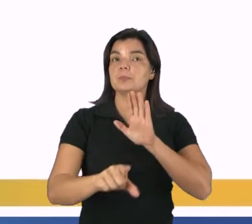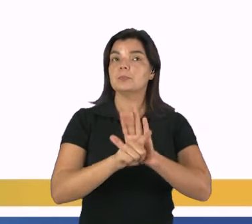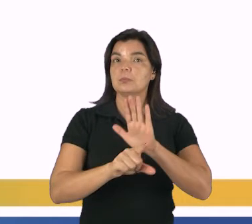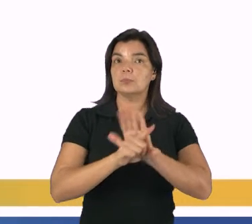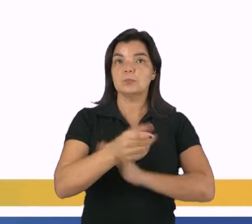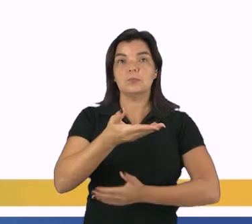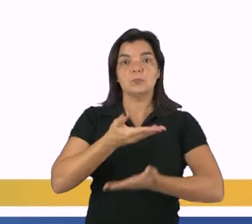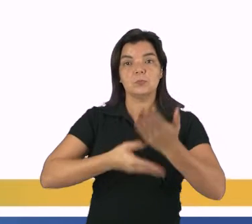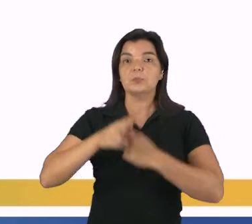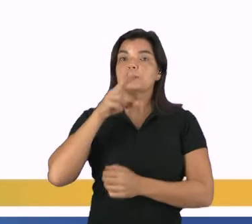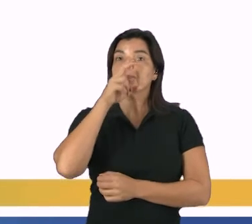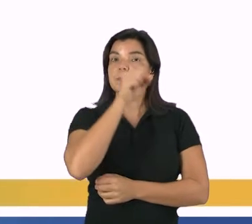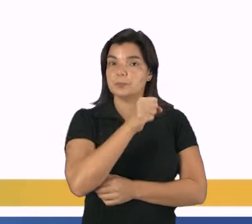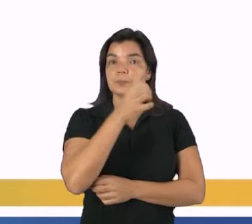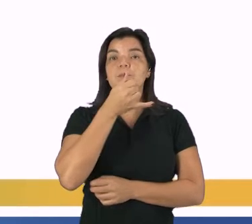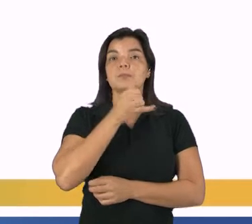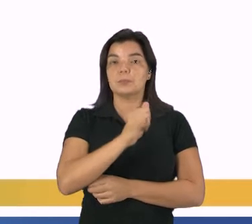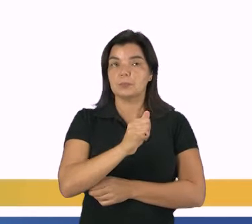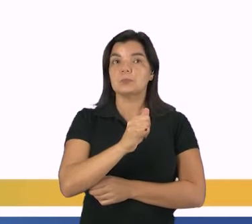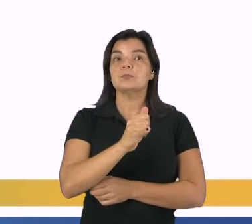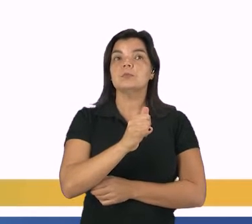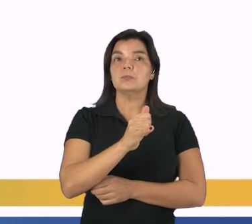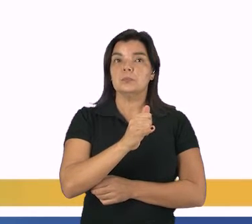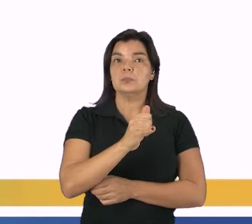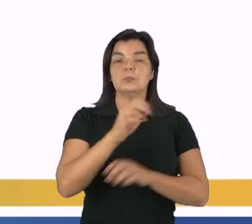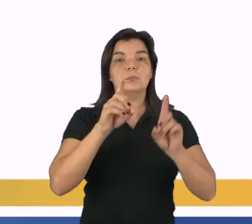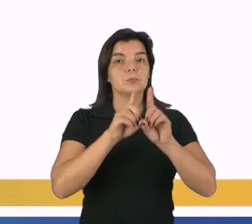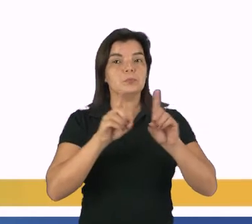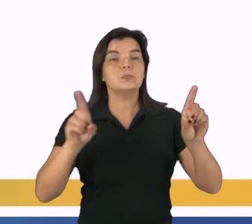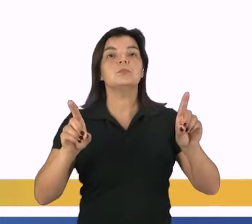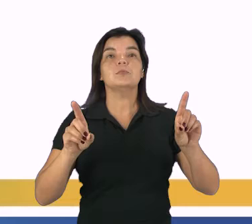aqui uma força de repulsão, tá?